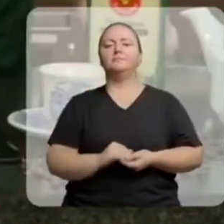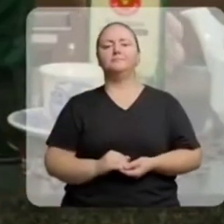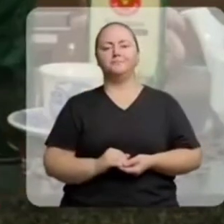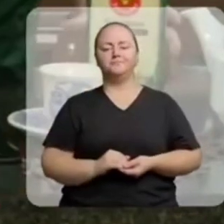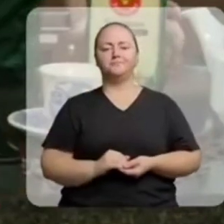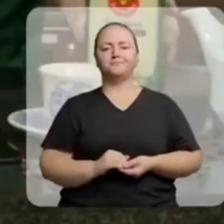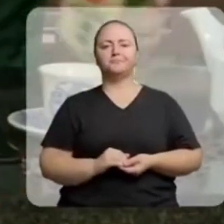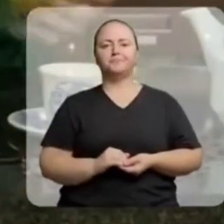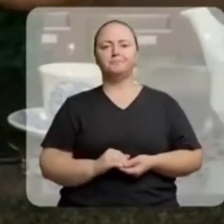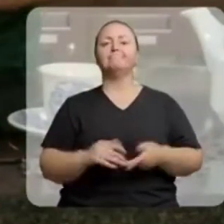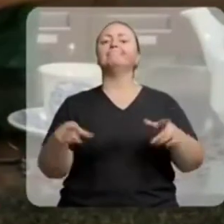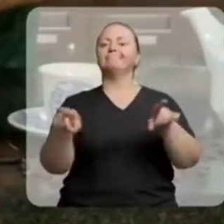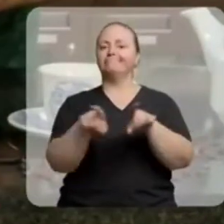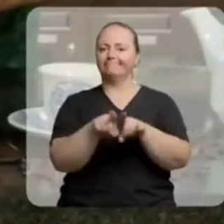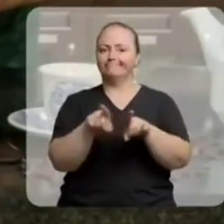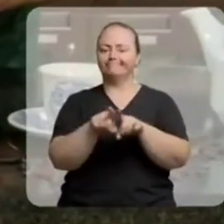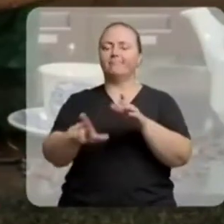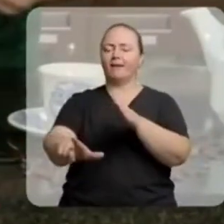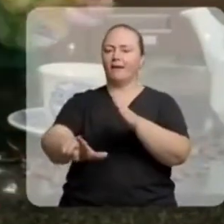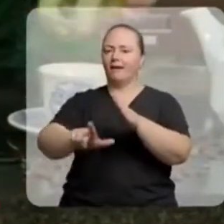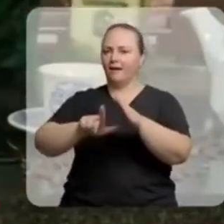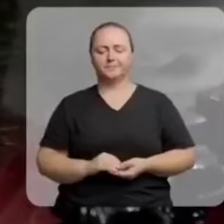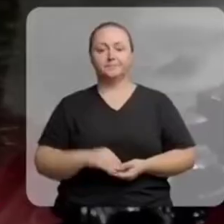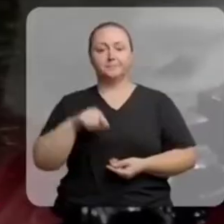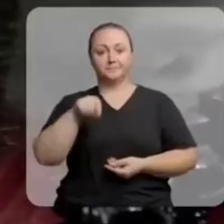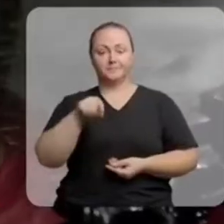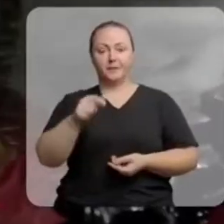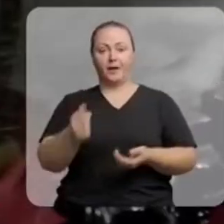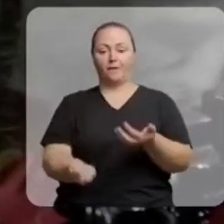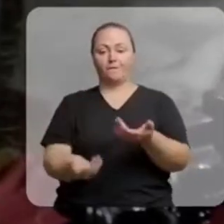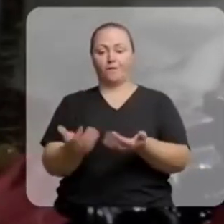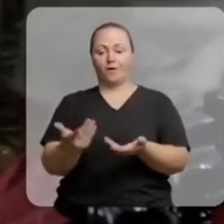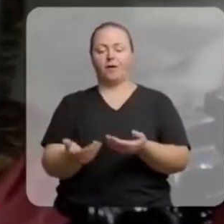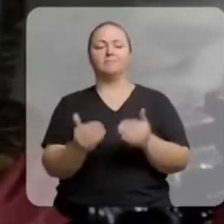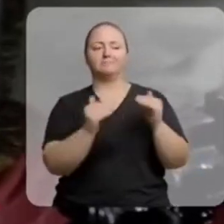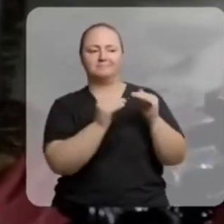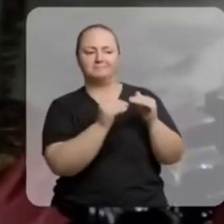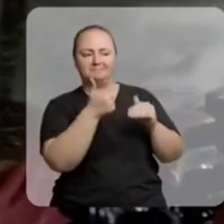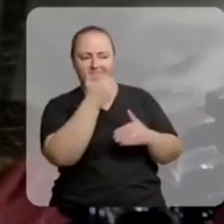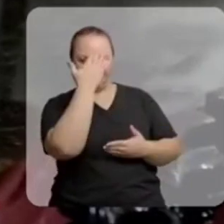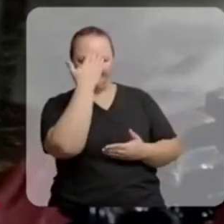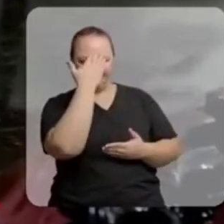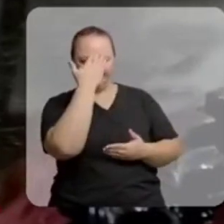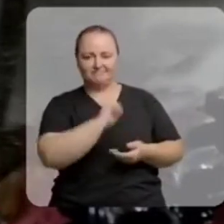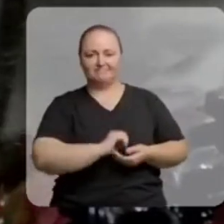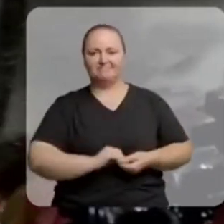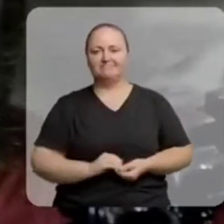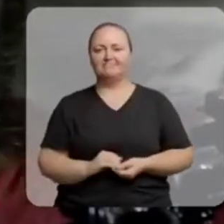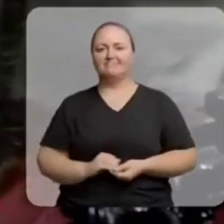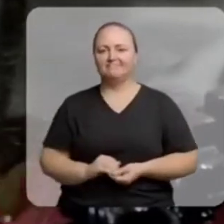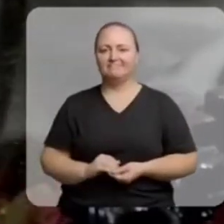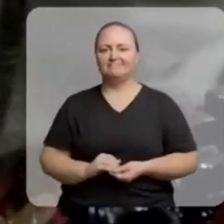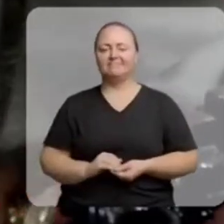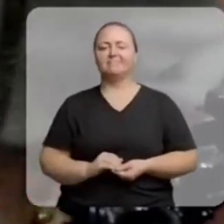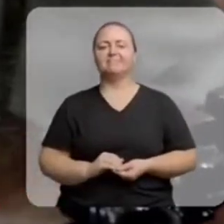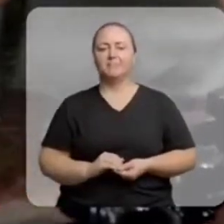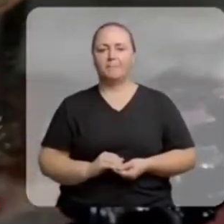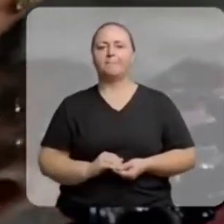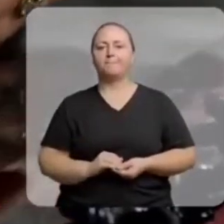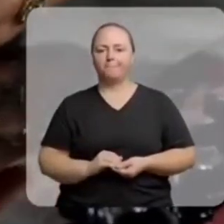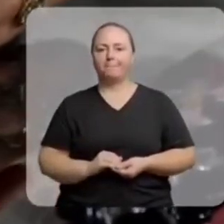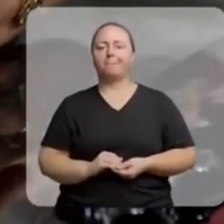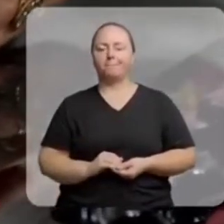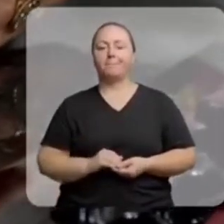comentei, eu já fiz a moagem com antecedência. Então, abrindo a cafeteira. É, ela tem capacidade